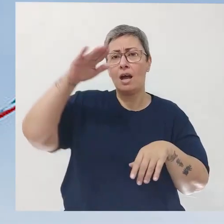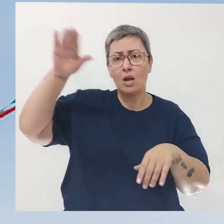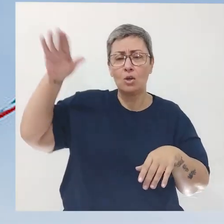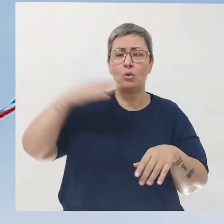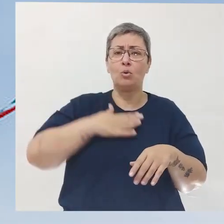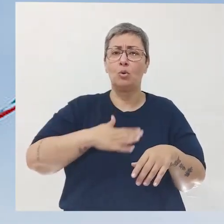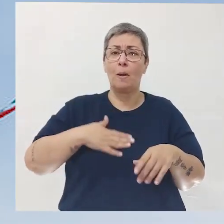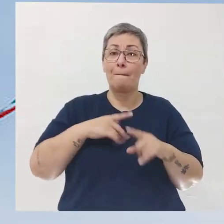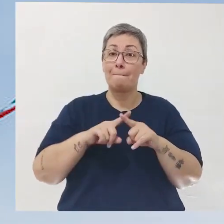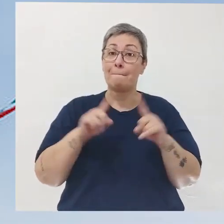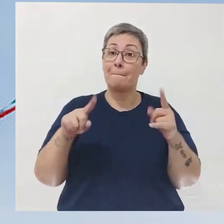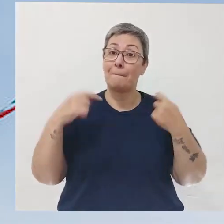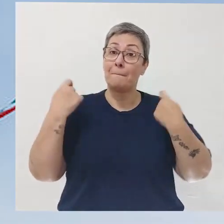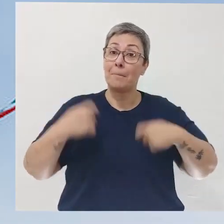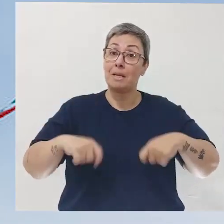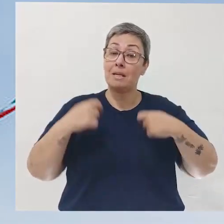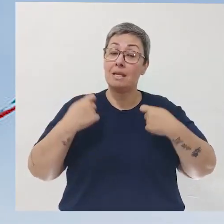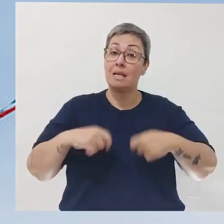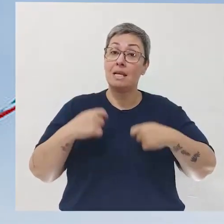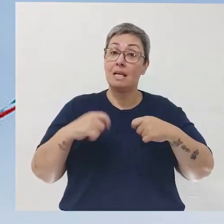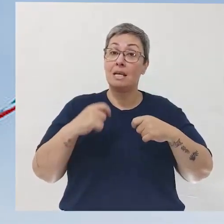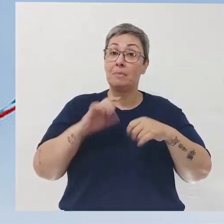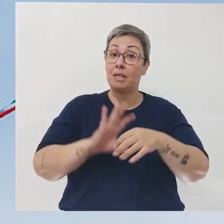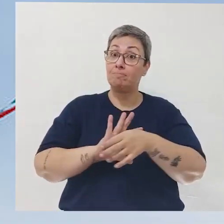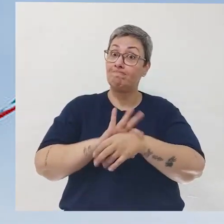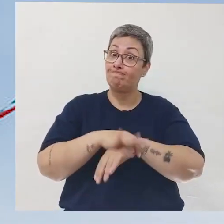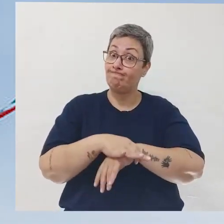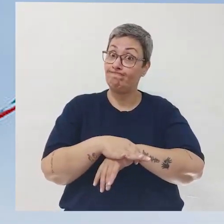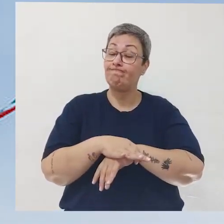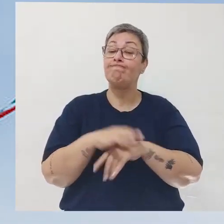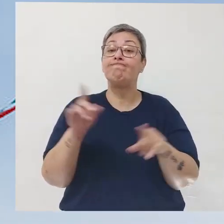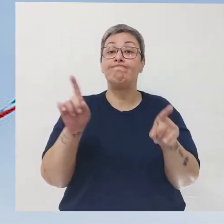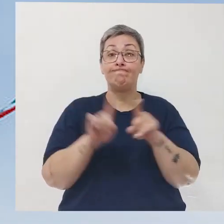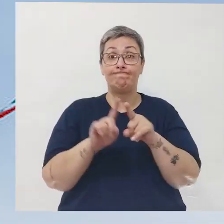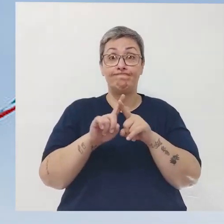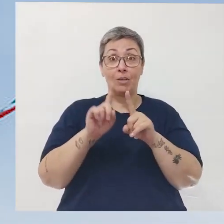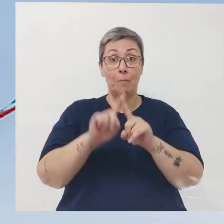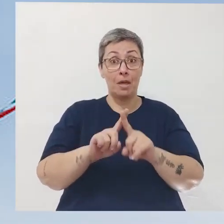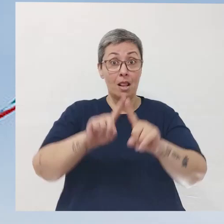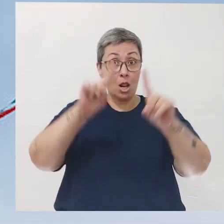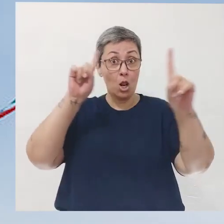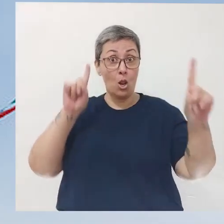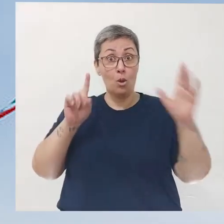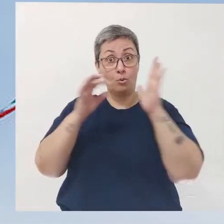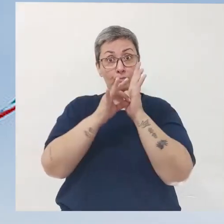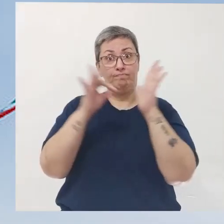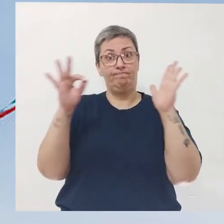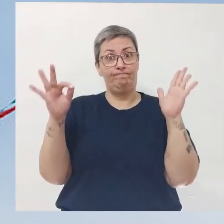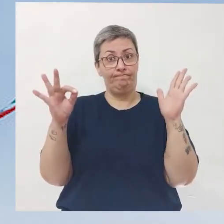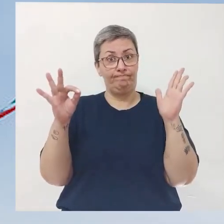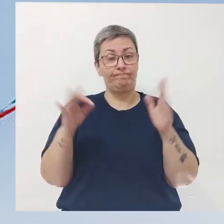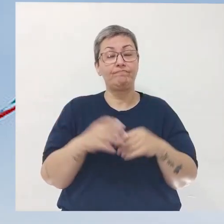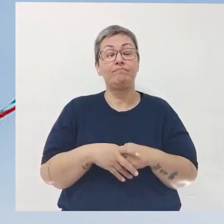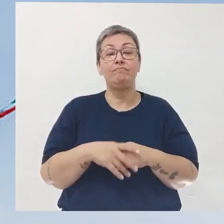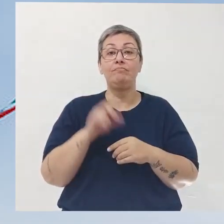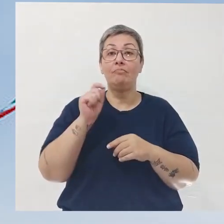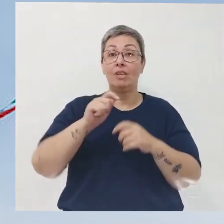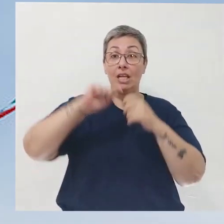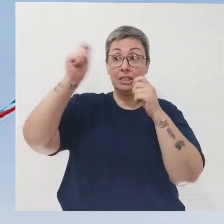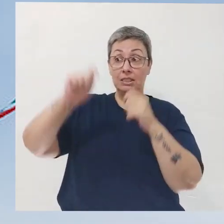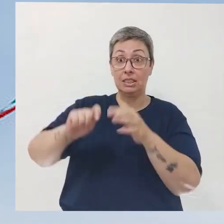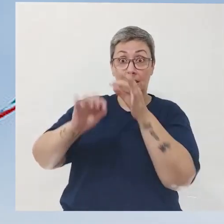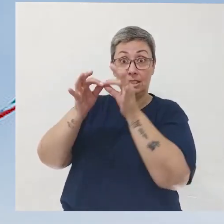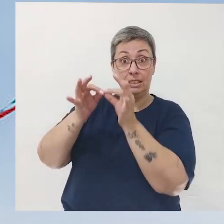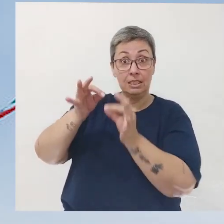por adultos, mas precisa ser feita de forma segura e bem longe da rede elétrica.